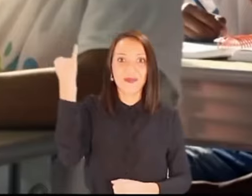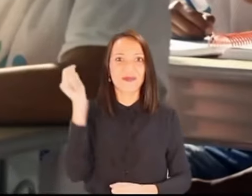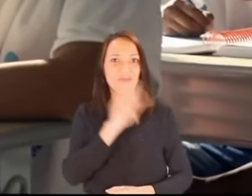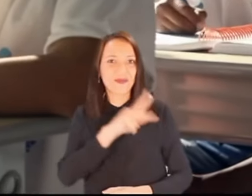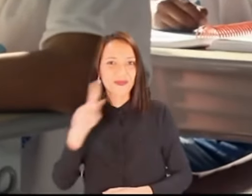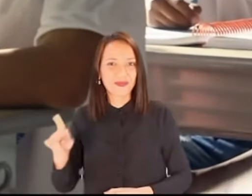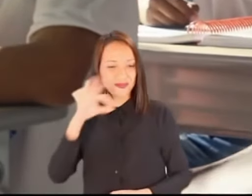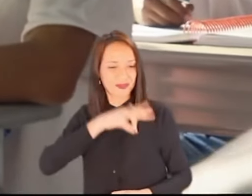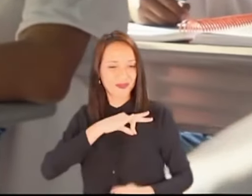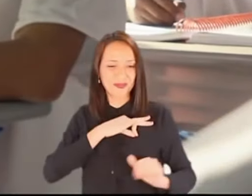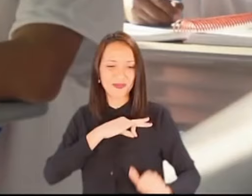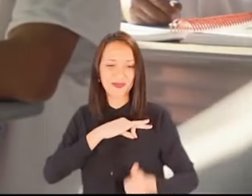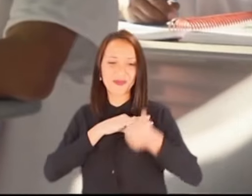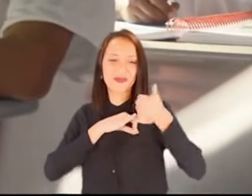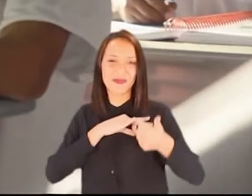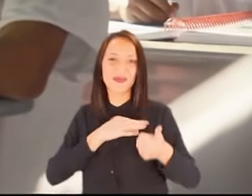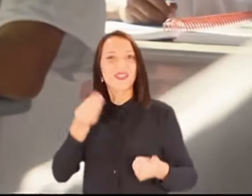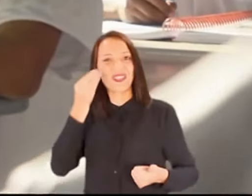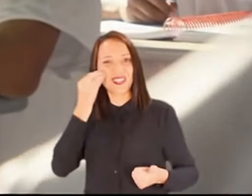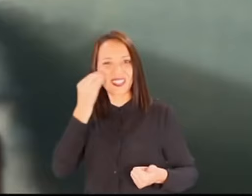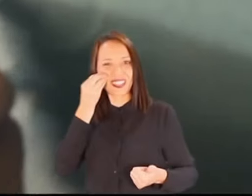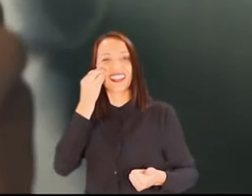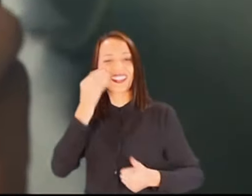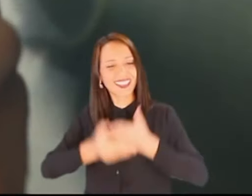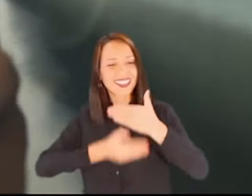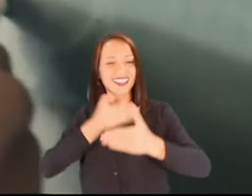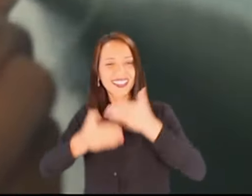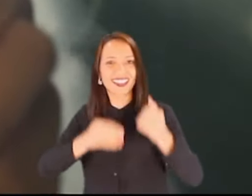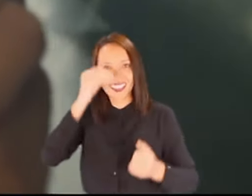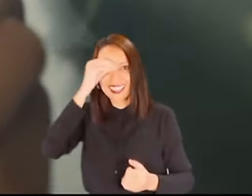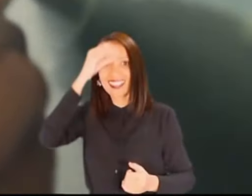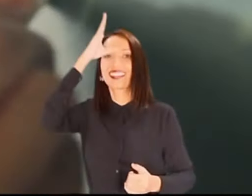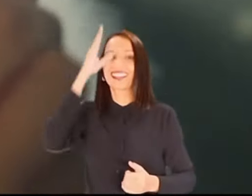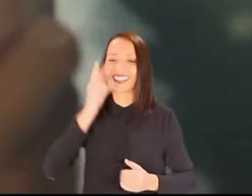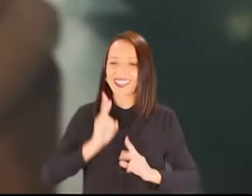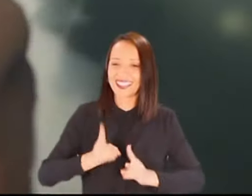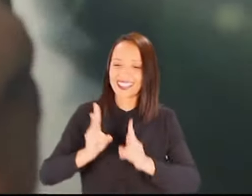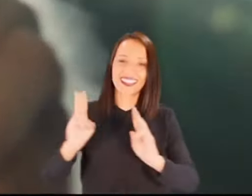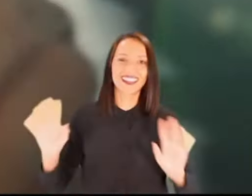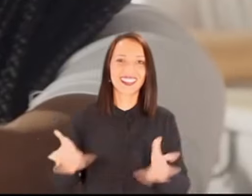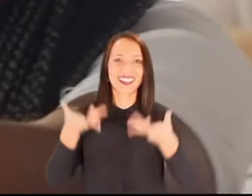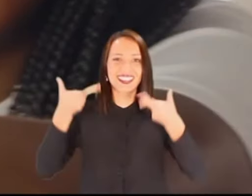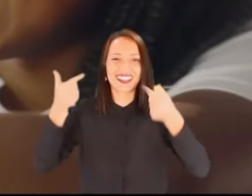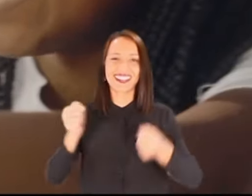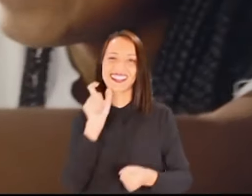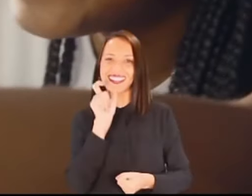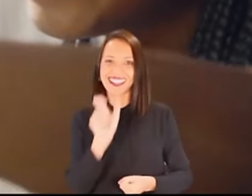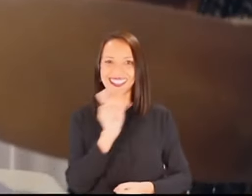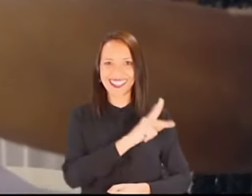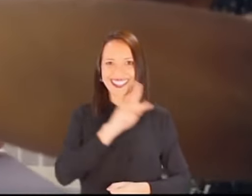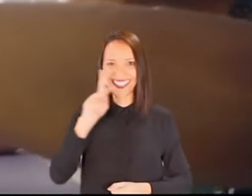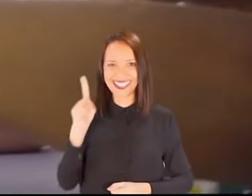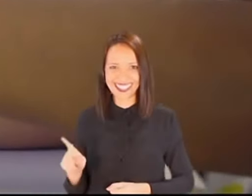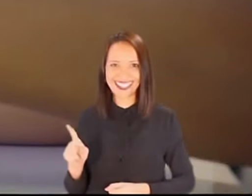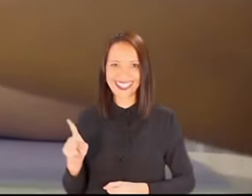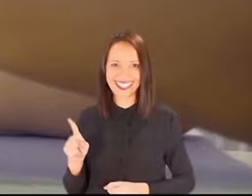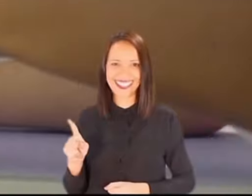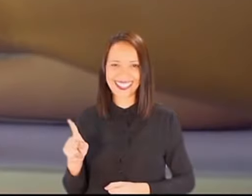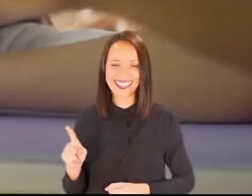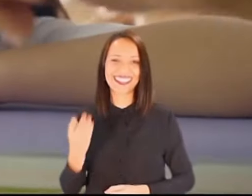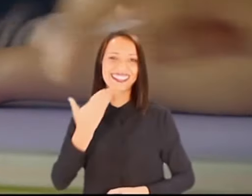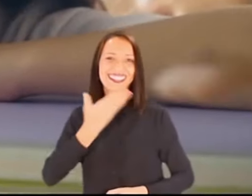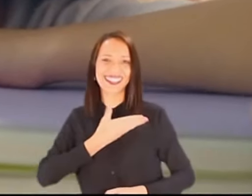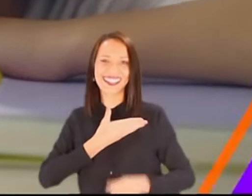vai valorizar os professores com salários melhores e oportunidades de aperfeiçoamento constante. Palavra